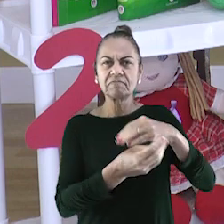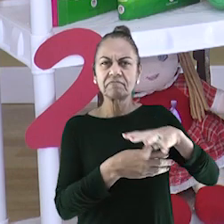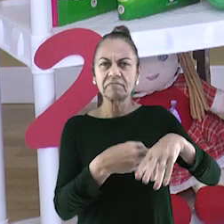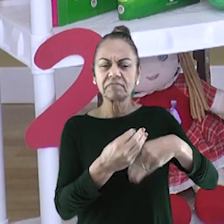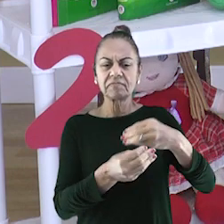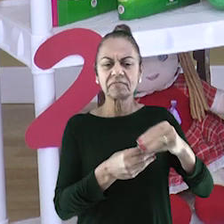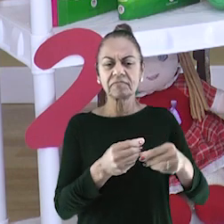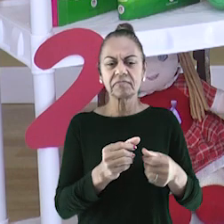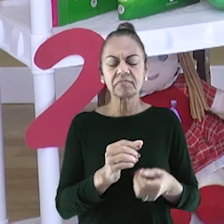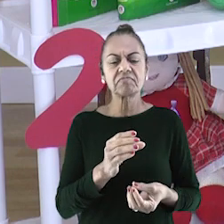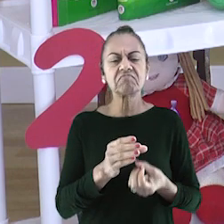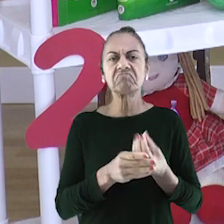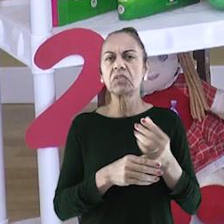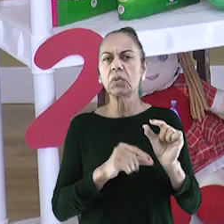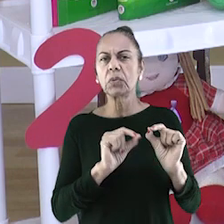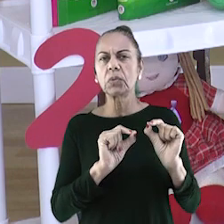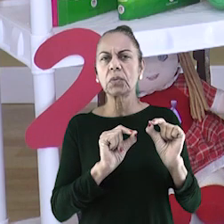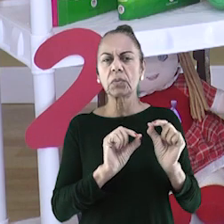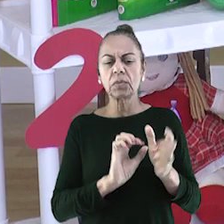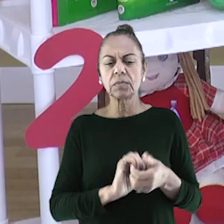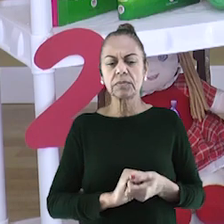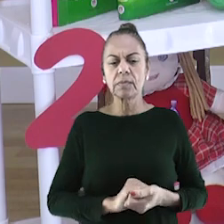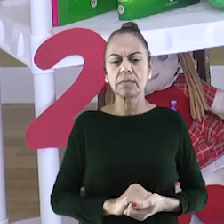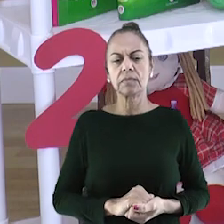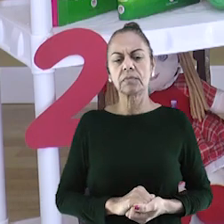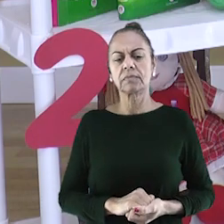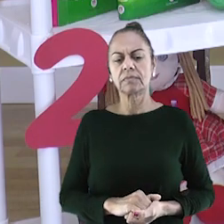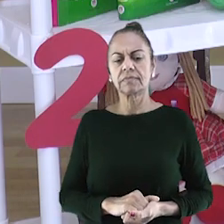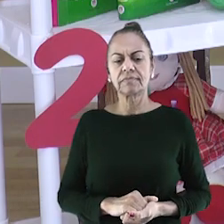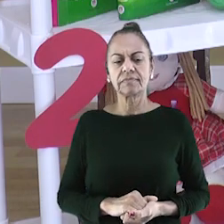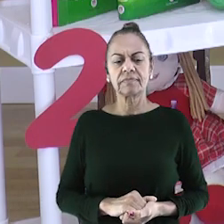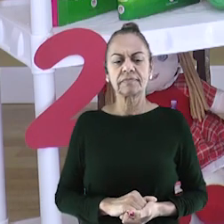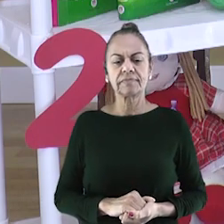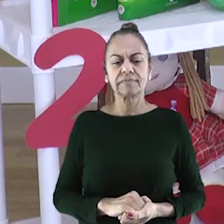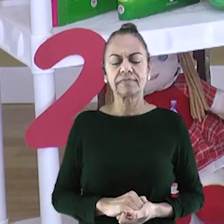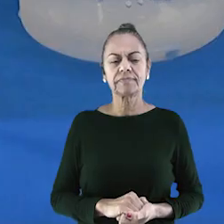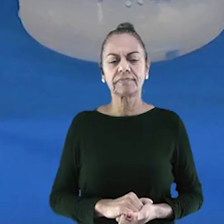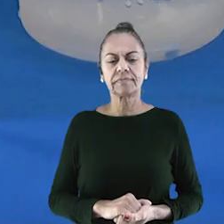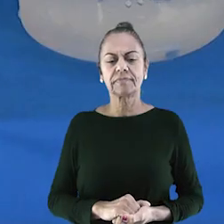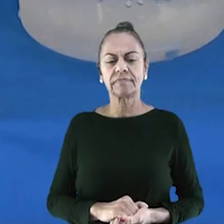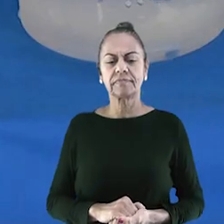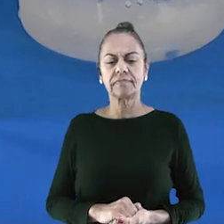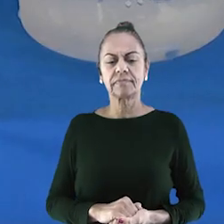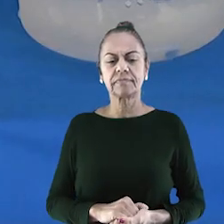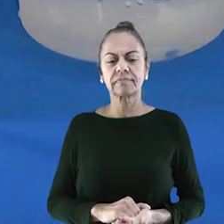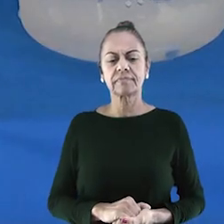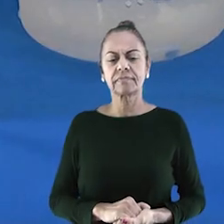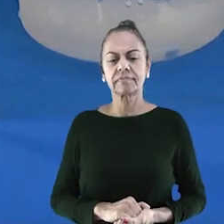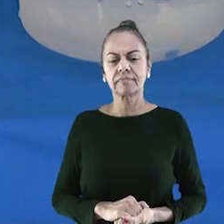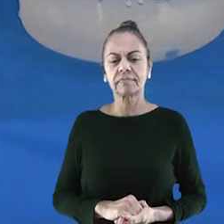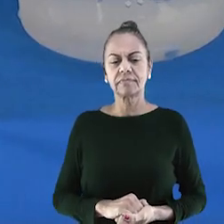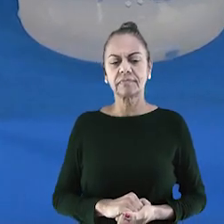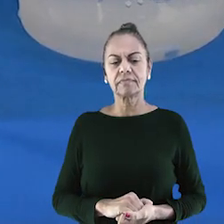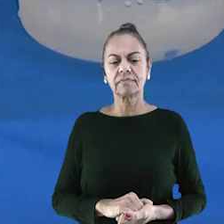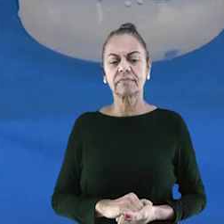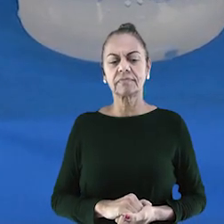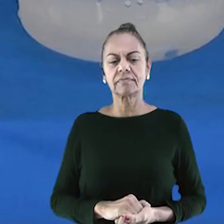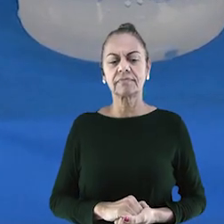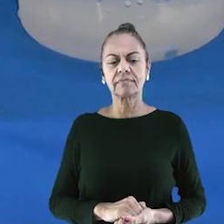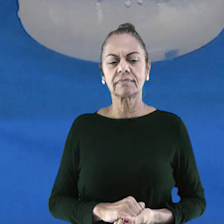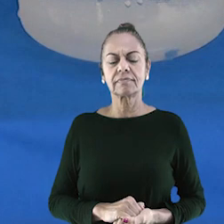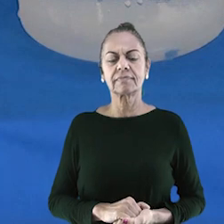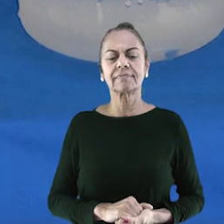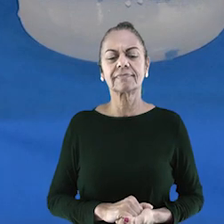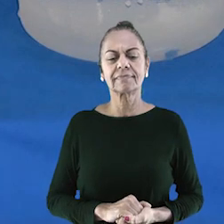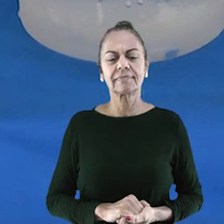água e areia junto? Vamos ver? Vou pegar aqui um